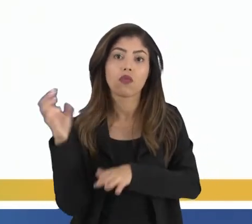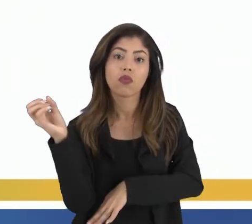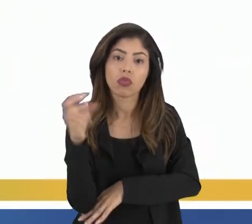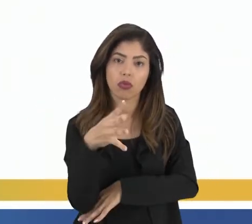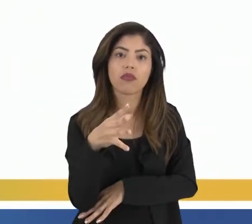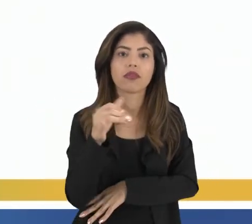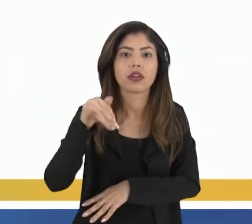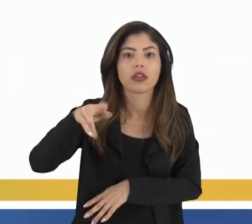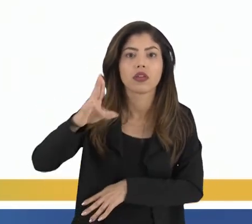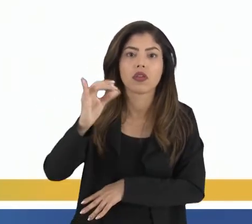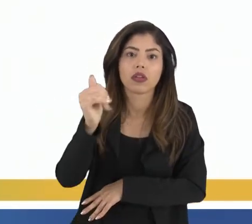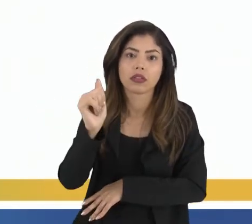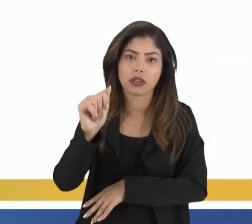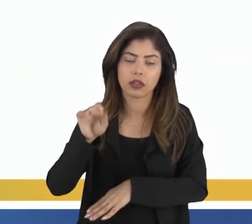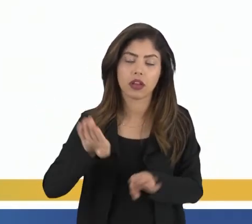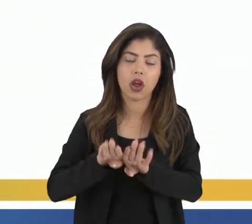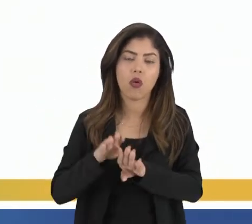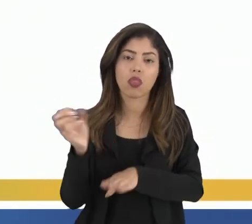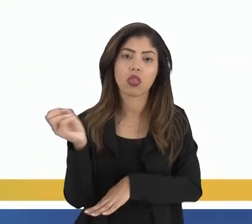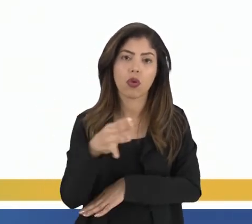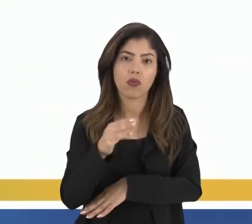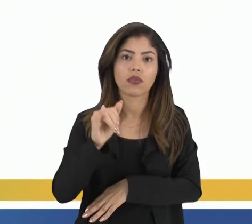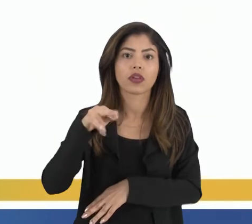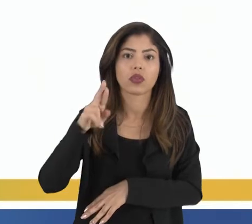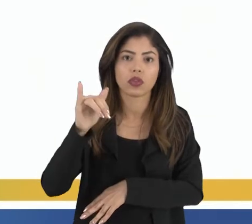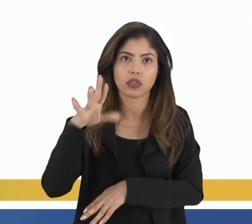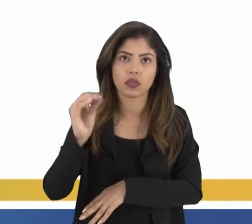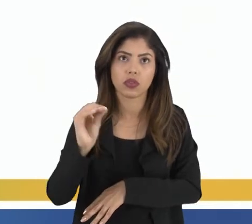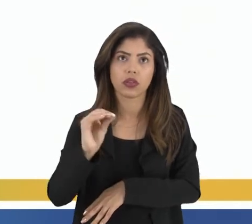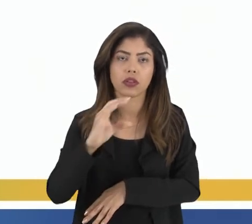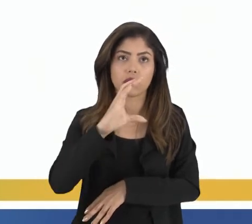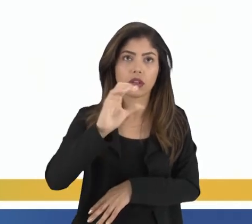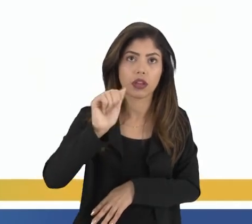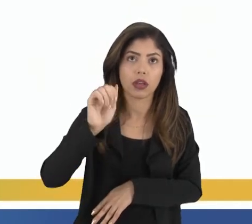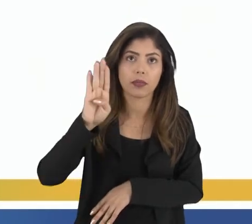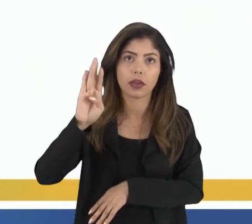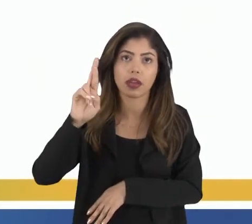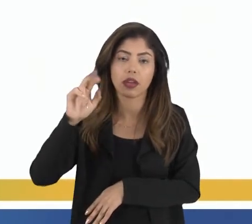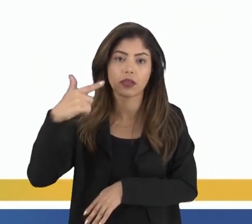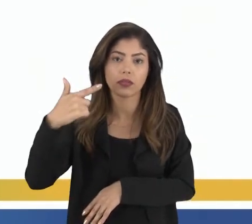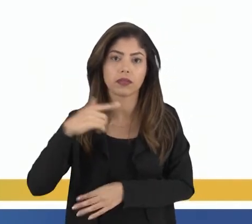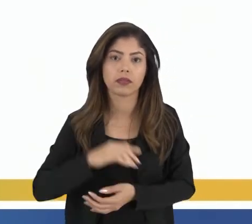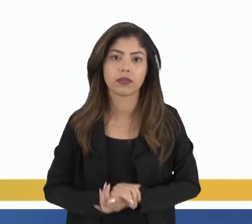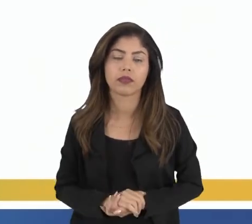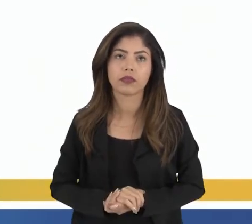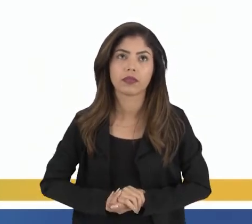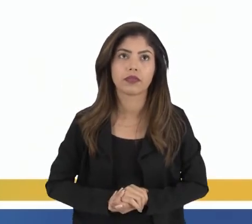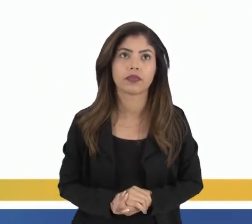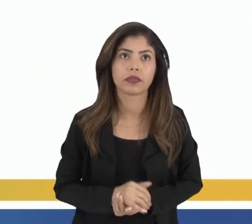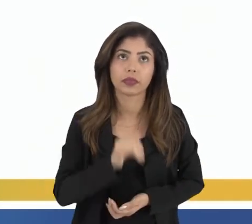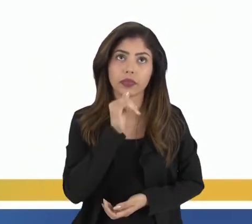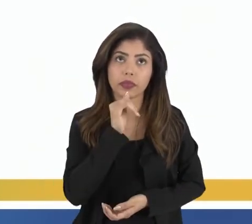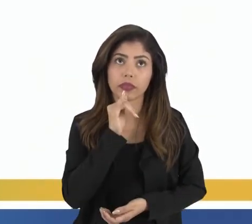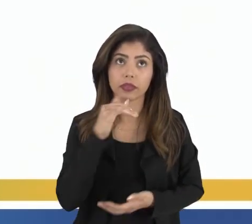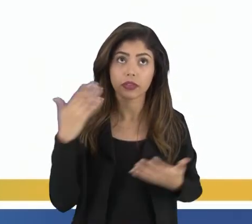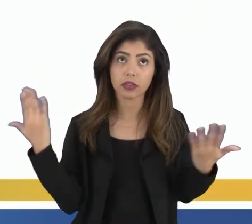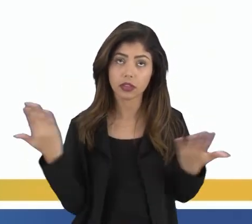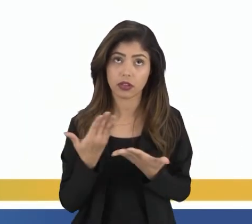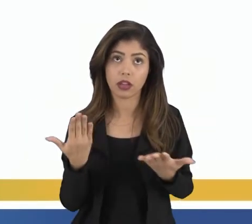tenho a formação de uma nova ligação iônica, eu tenho a formação de um novo composto iônico chamado brometo de